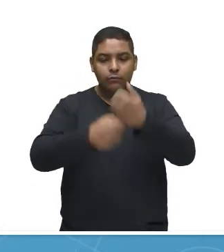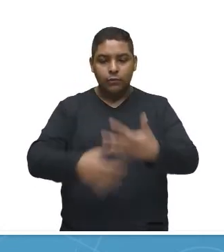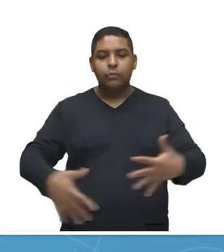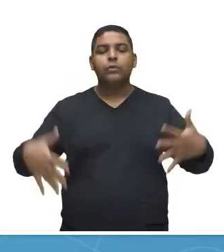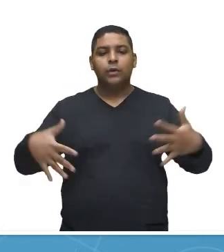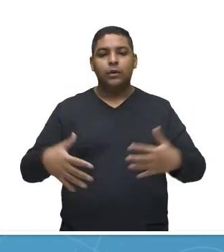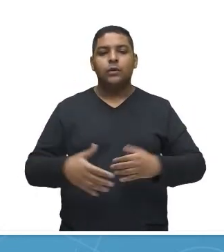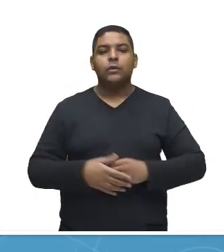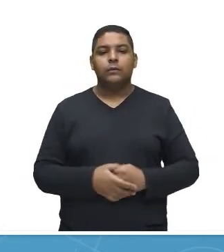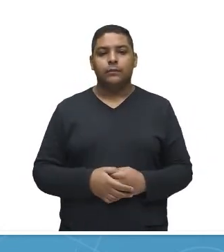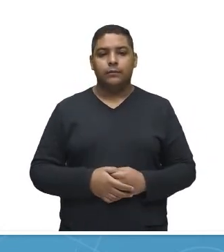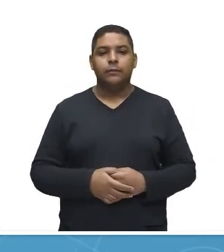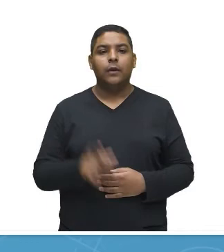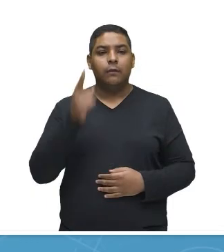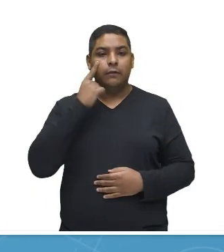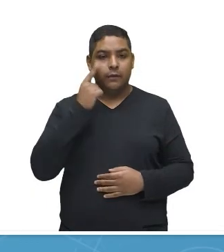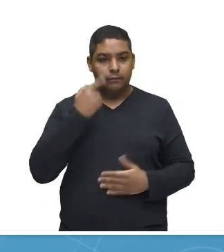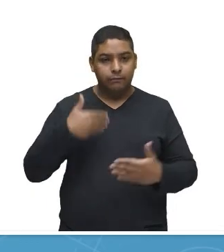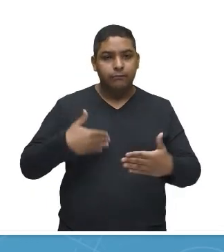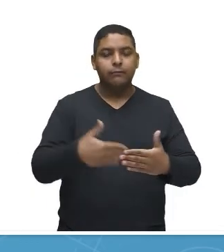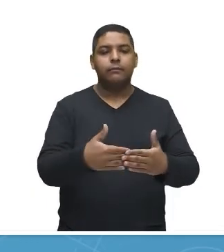chat e a gente se vê já já.